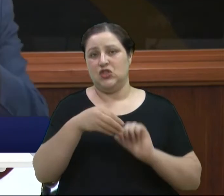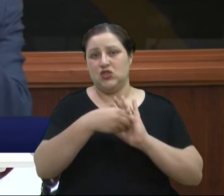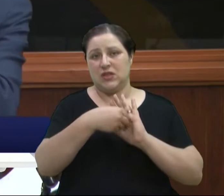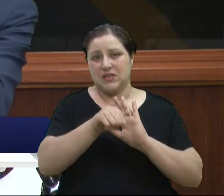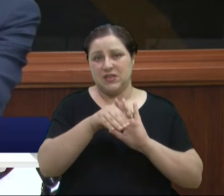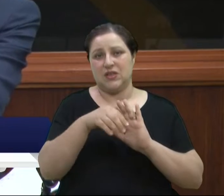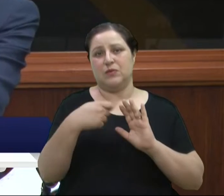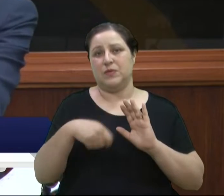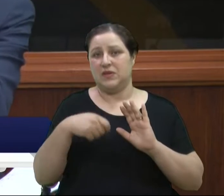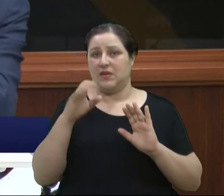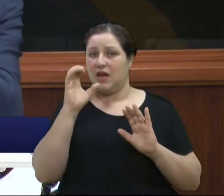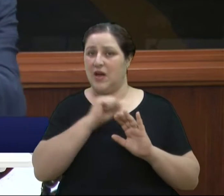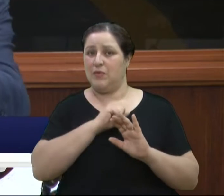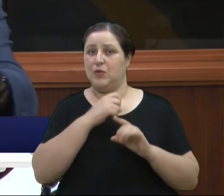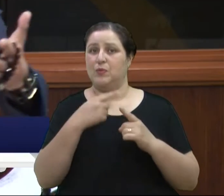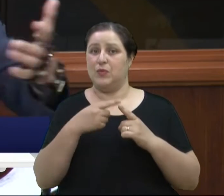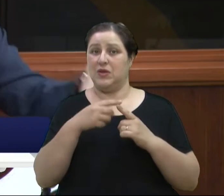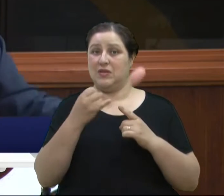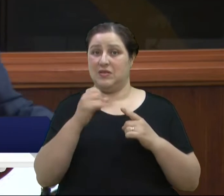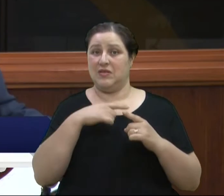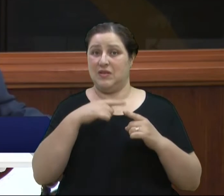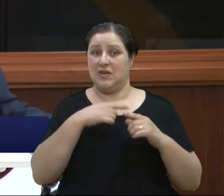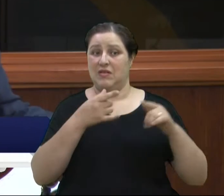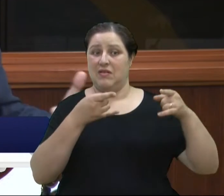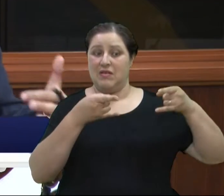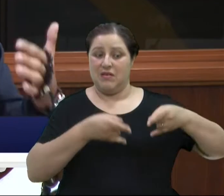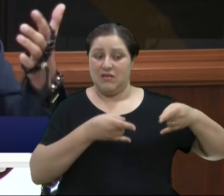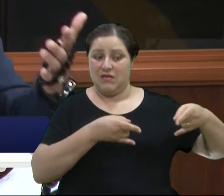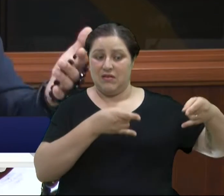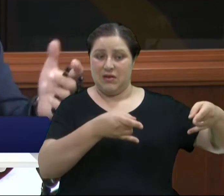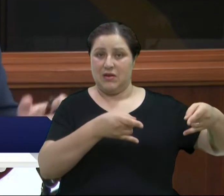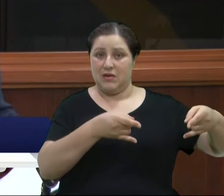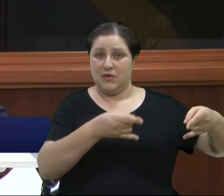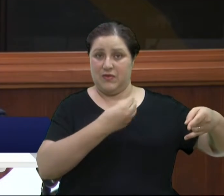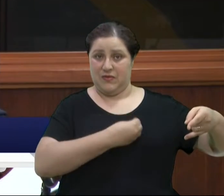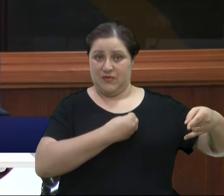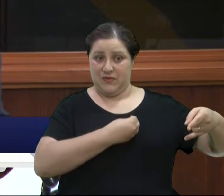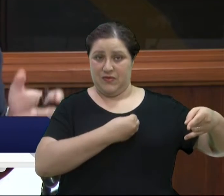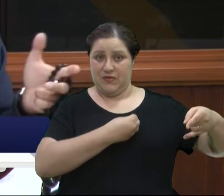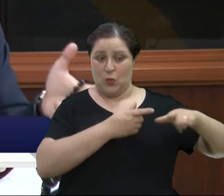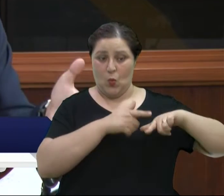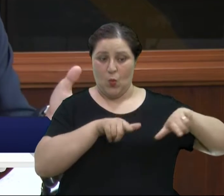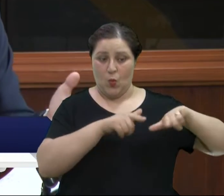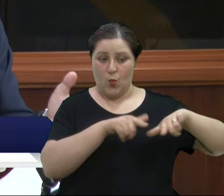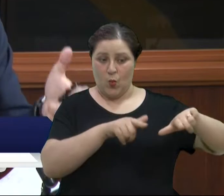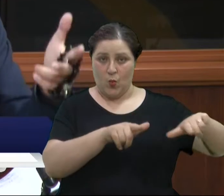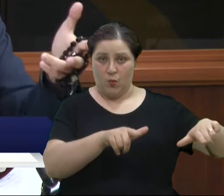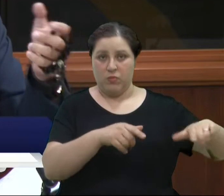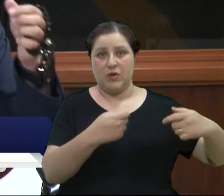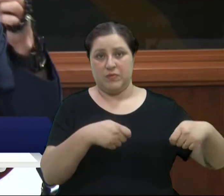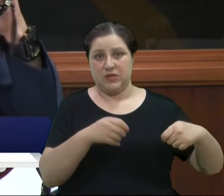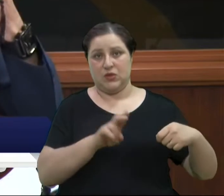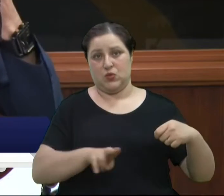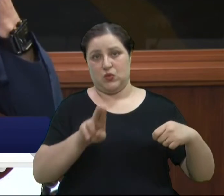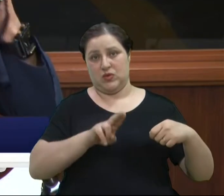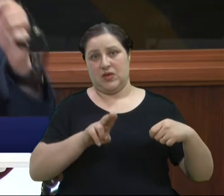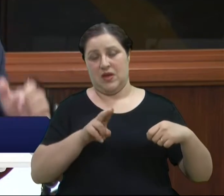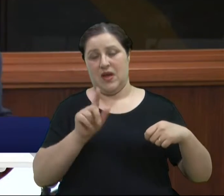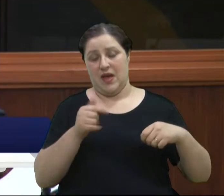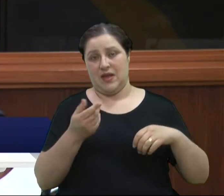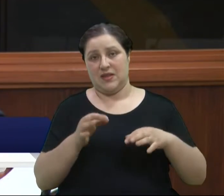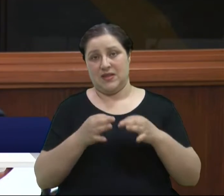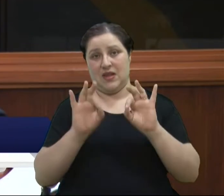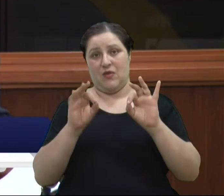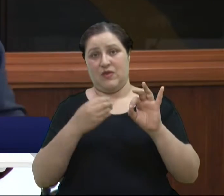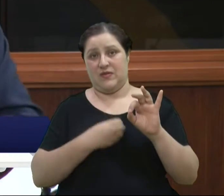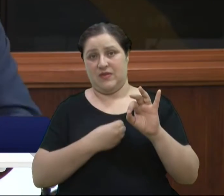antes, porque se tem leitos disponíveis, nós não temos que utilizar. Isso é vidas que nós estaremos salvando, e junto à Secretaria da Saúde. Meu